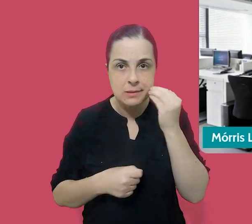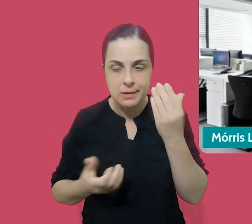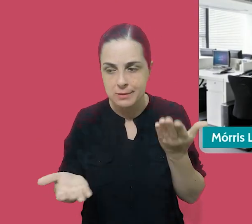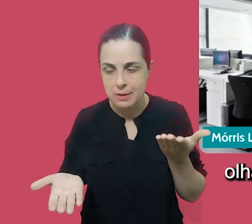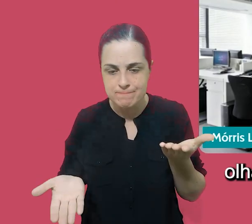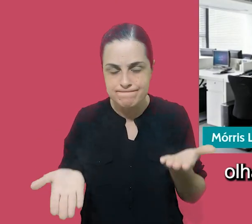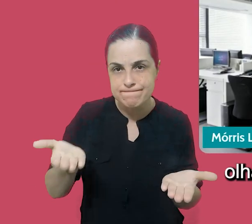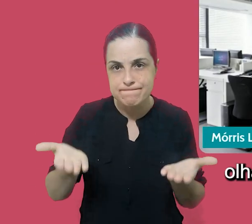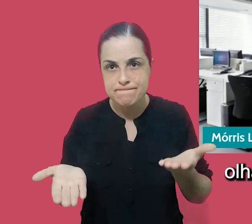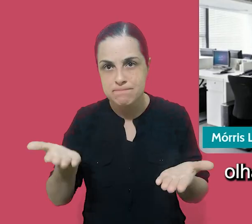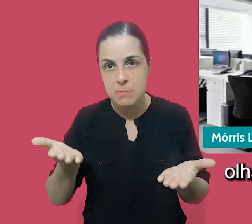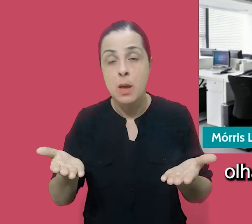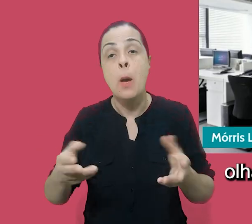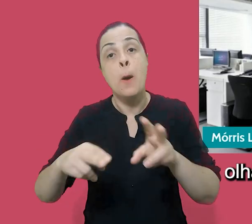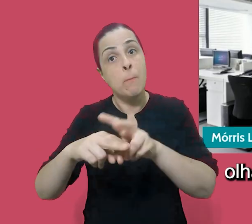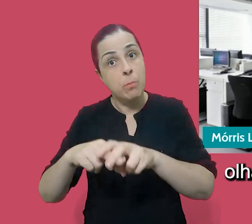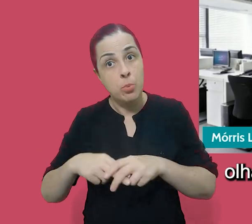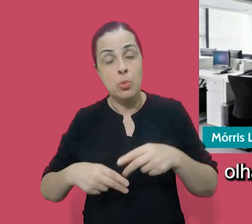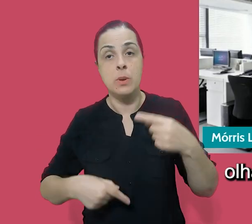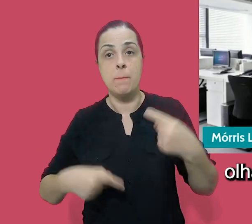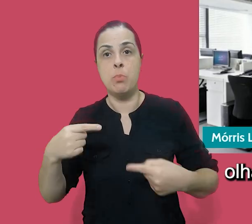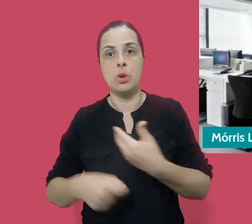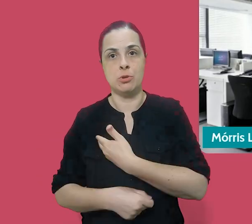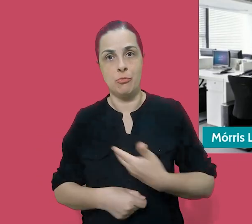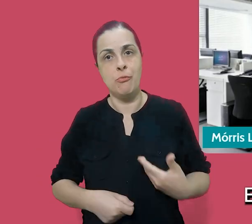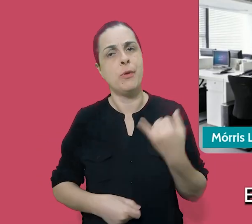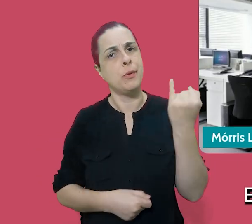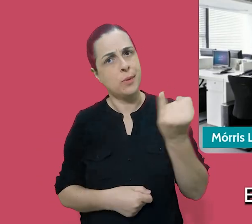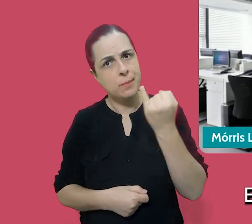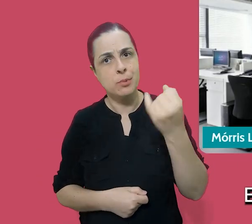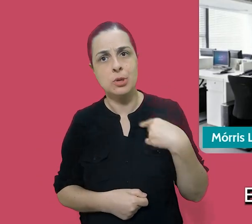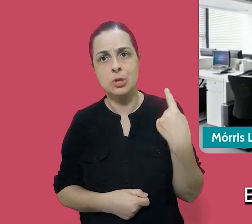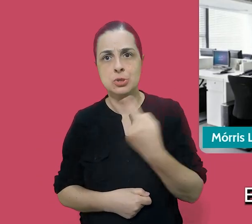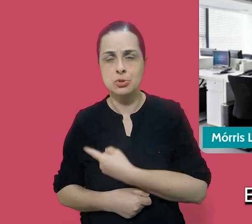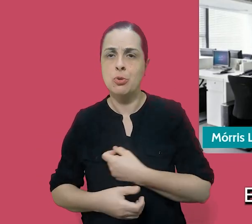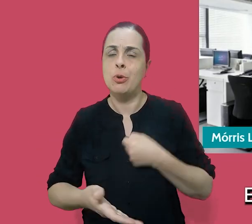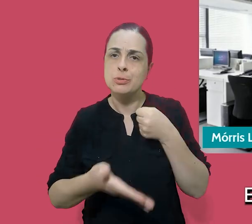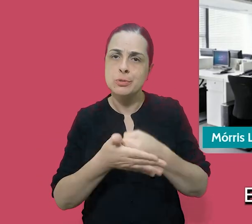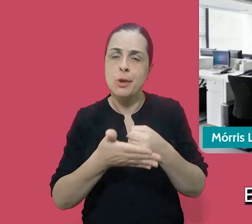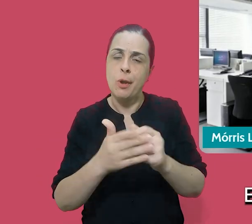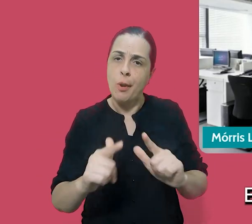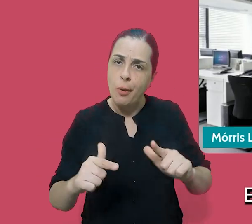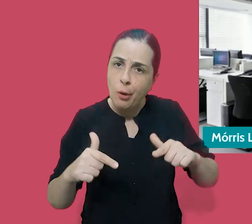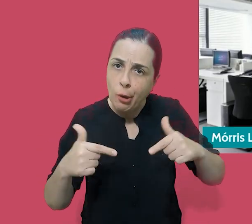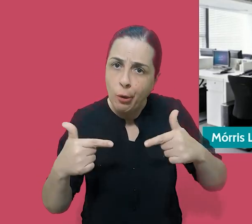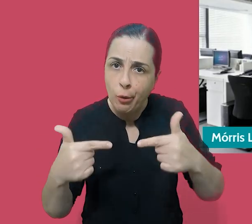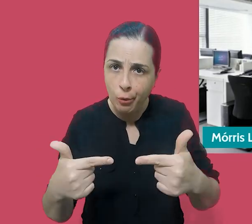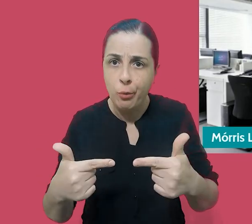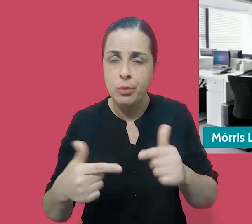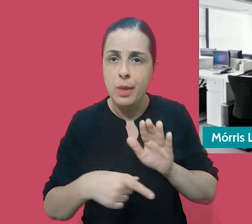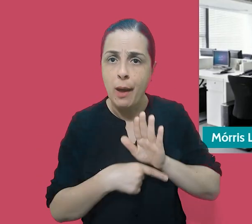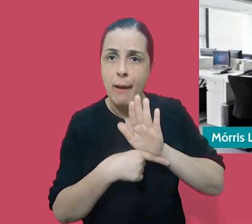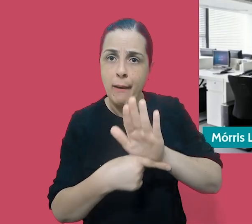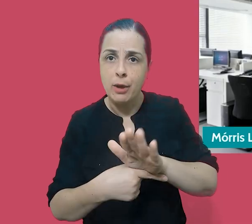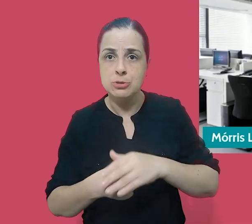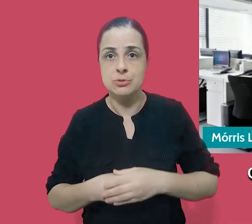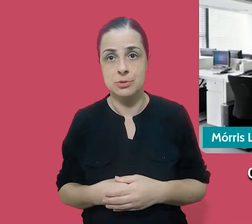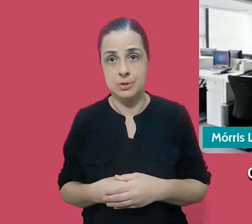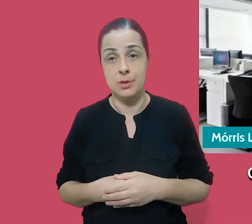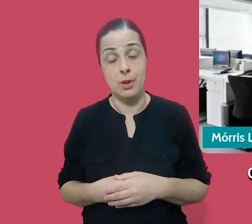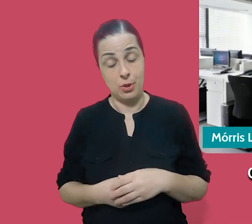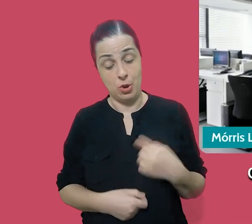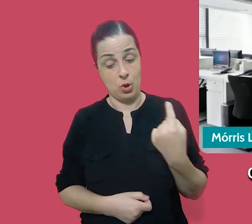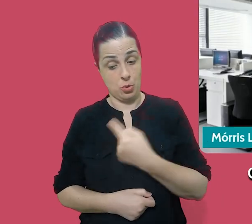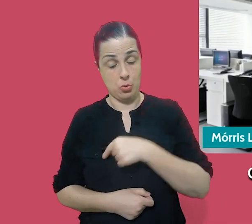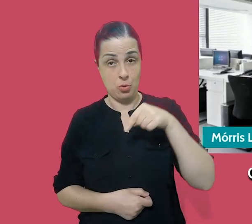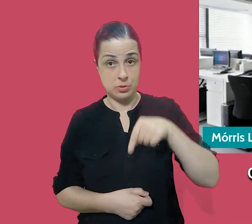organizações olhando para isso e começando a fazer algo a respeito. E aí a Maturi vai tentando, né, dentro do que a